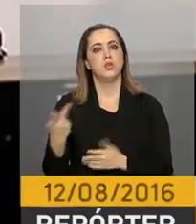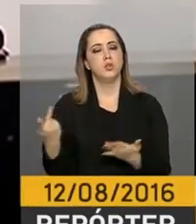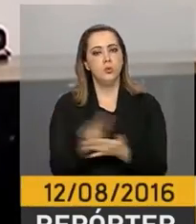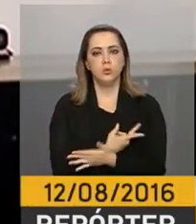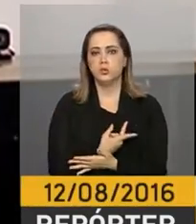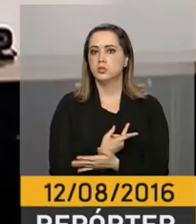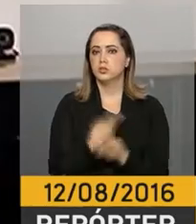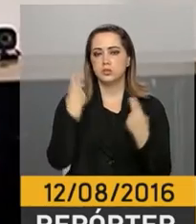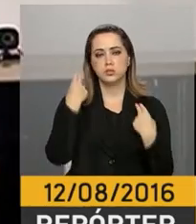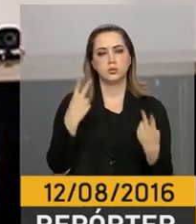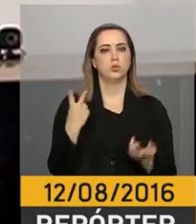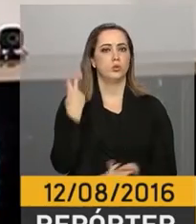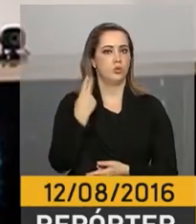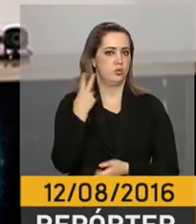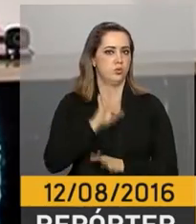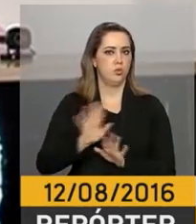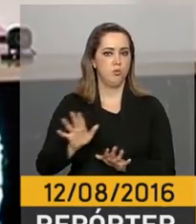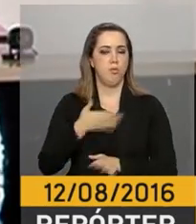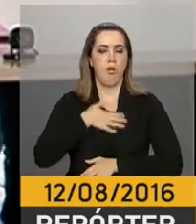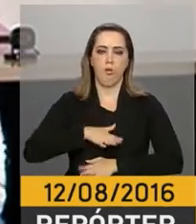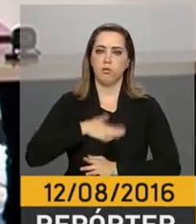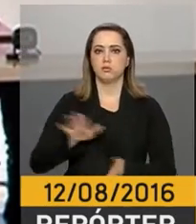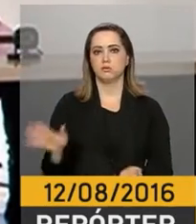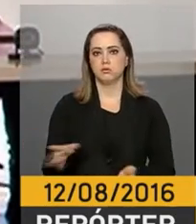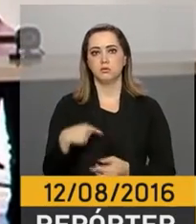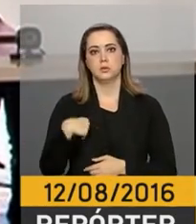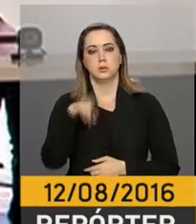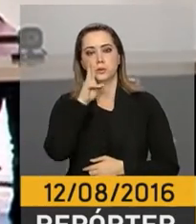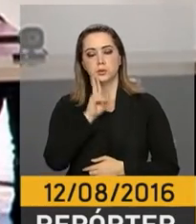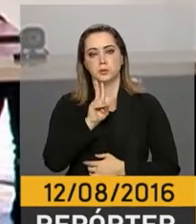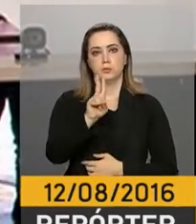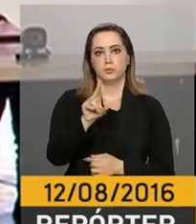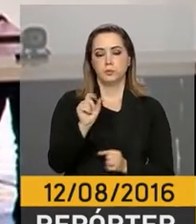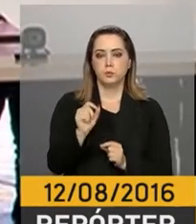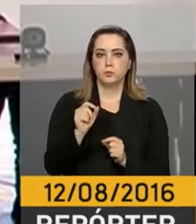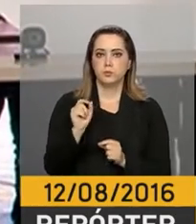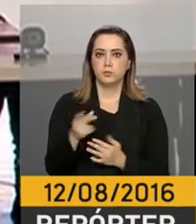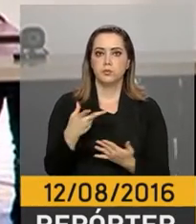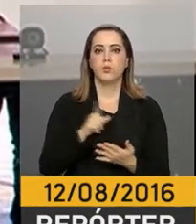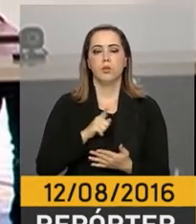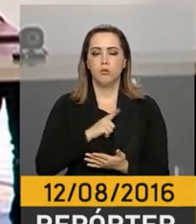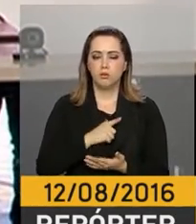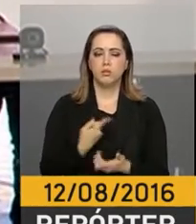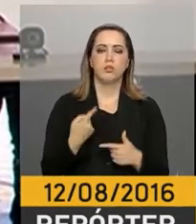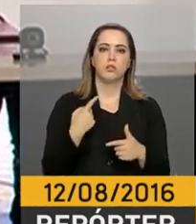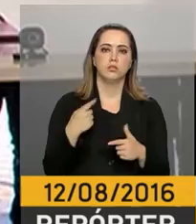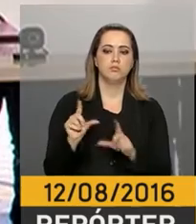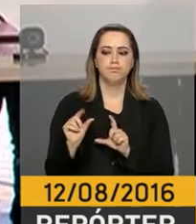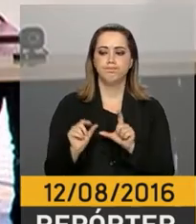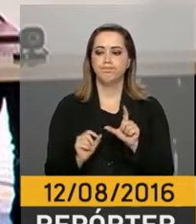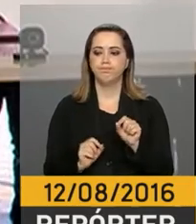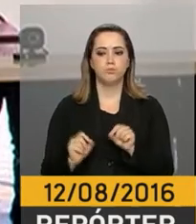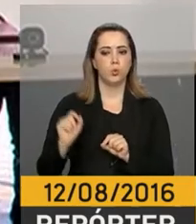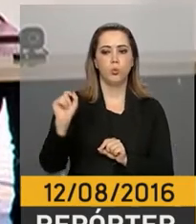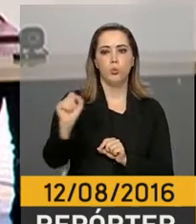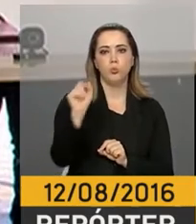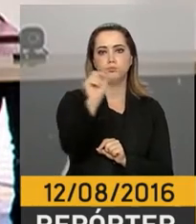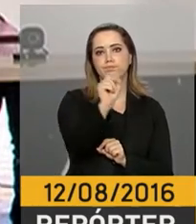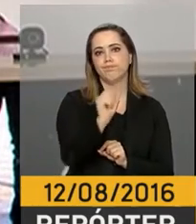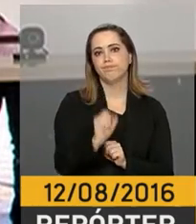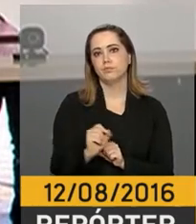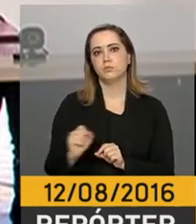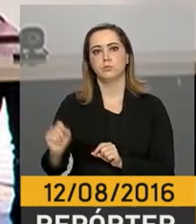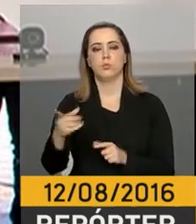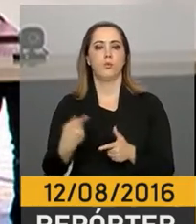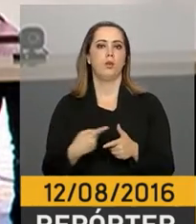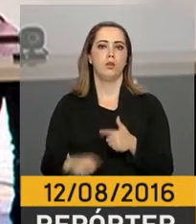Os jogos têm acontecido em tranquilidade. Perifericamente, incidentes têm perifericamente, eu estou falando em relação